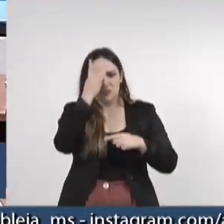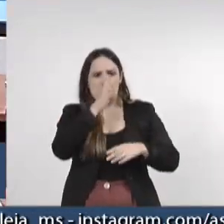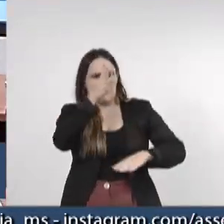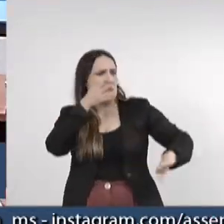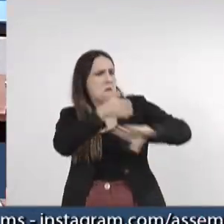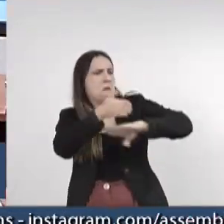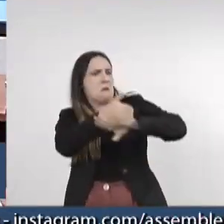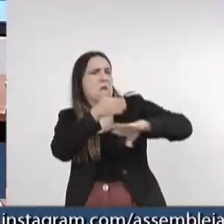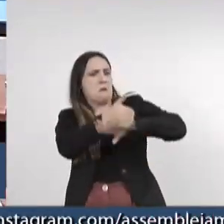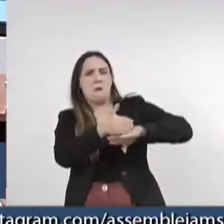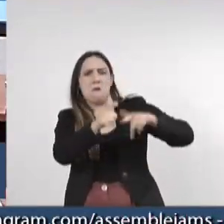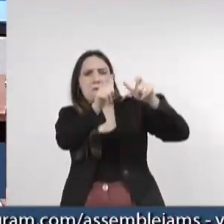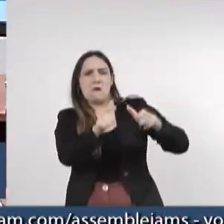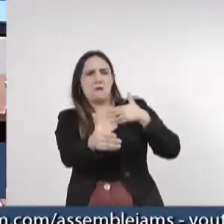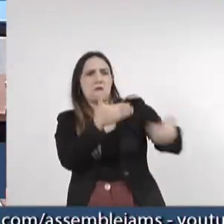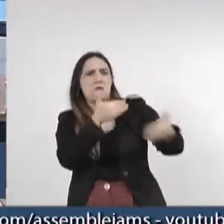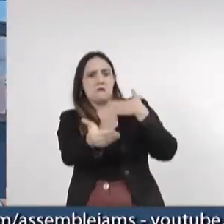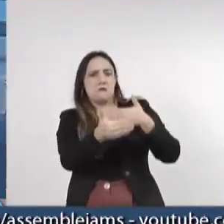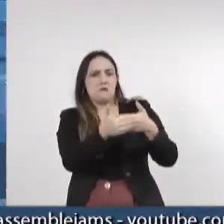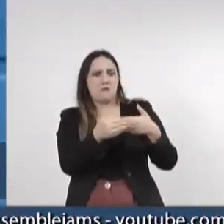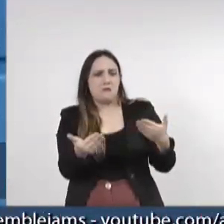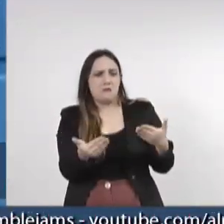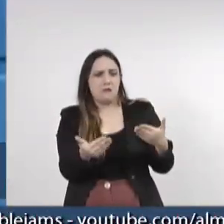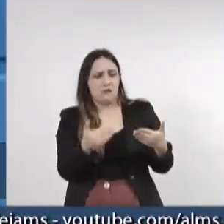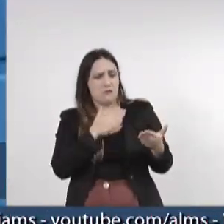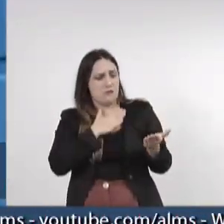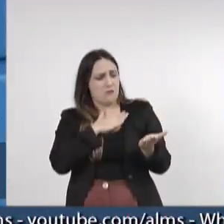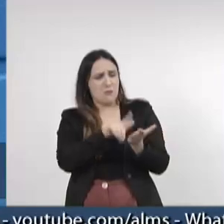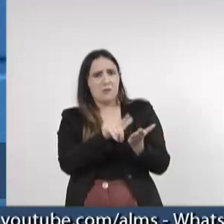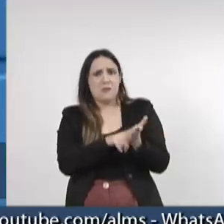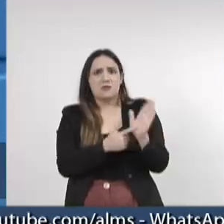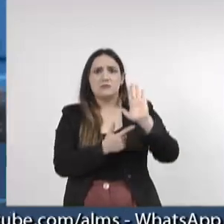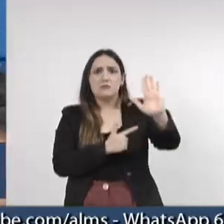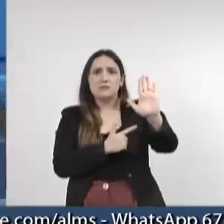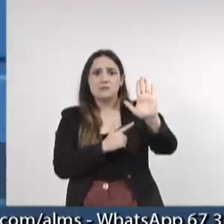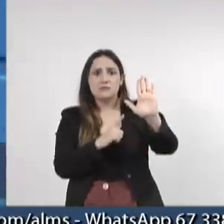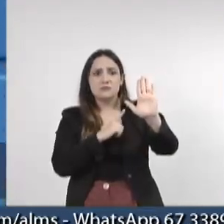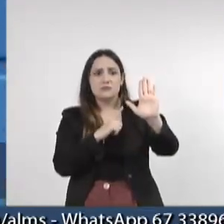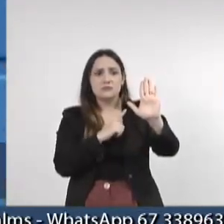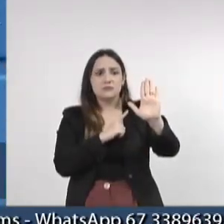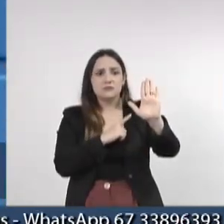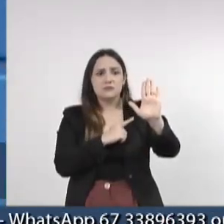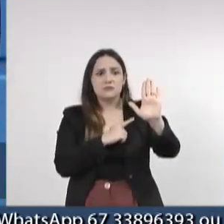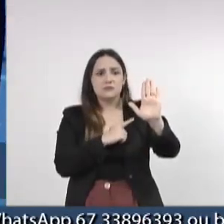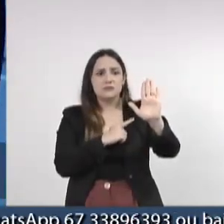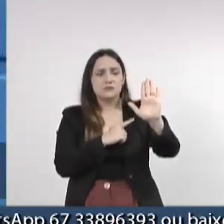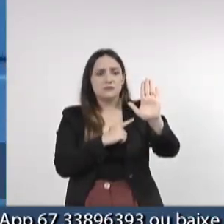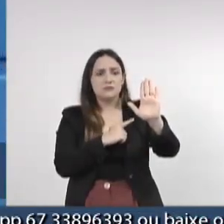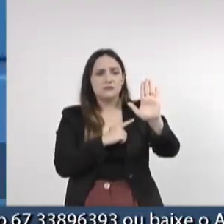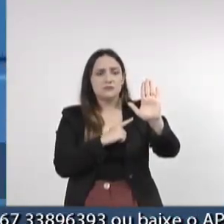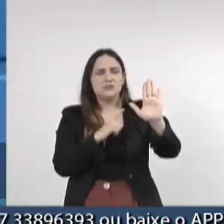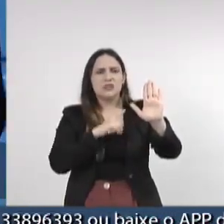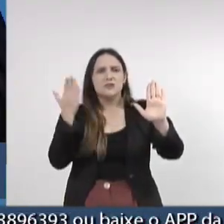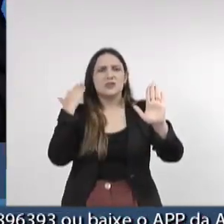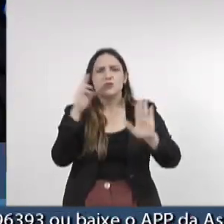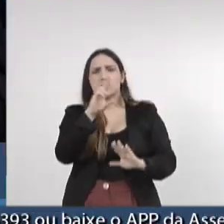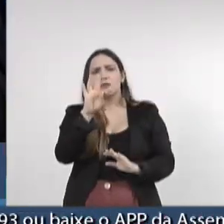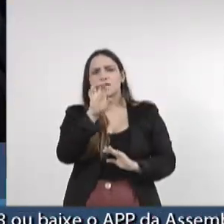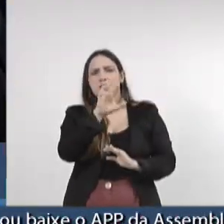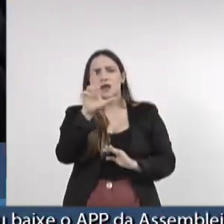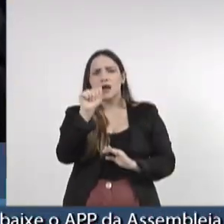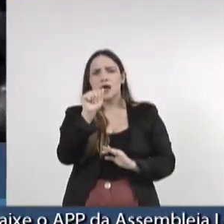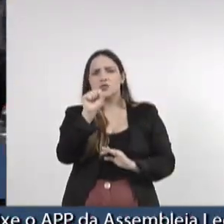estar aqui. Terceiro lugar, dizer a Vossa Excelência que eu me somo ao seu pronunciamento.